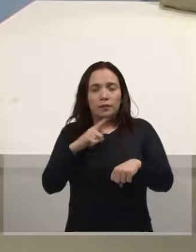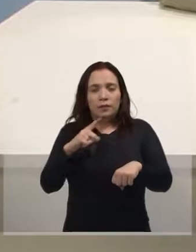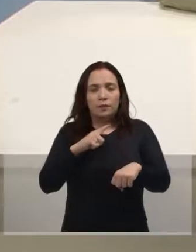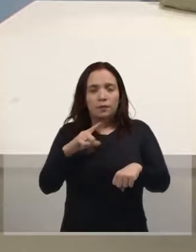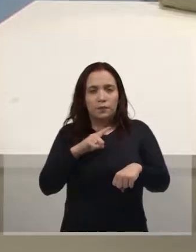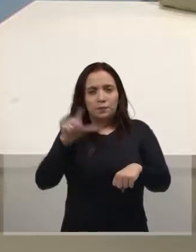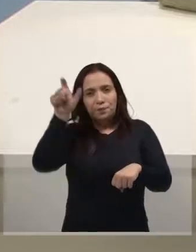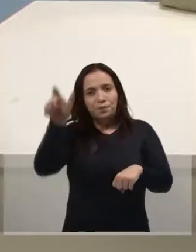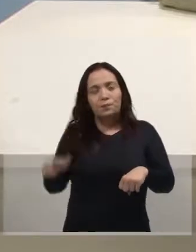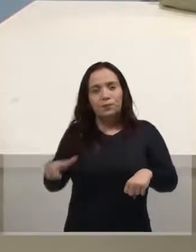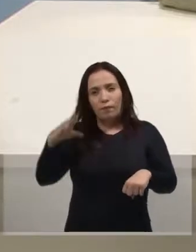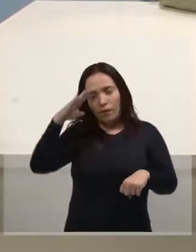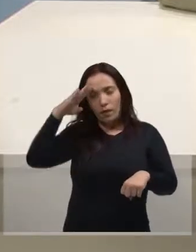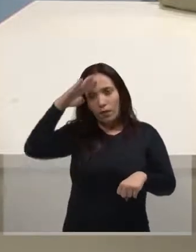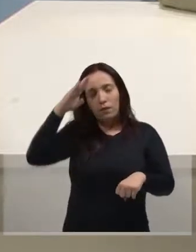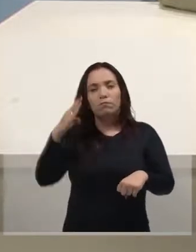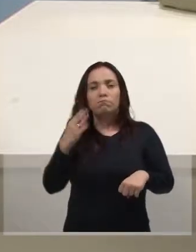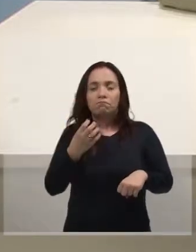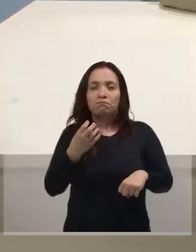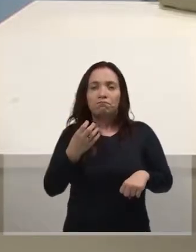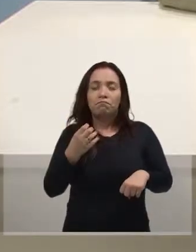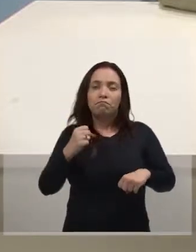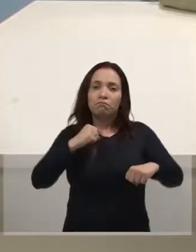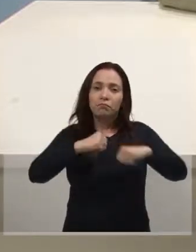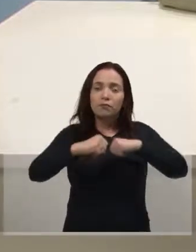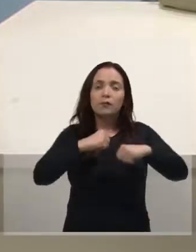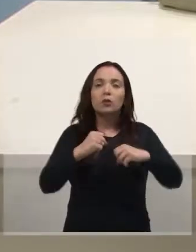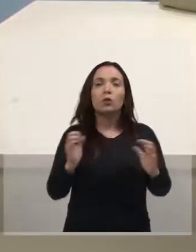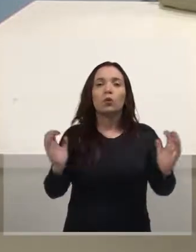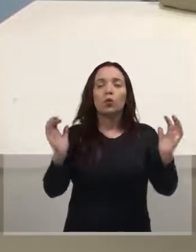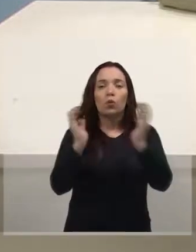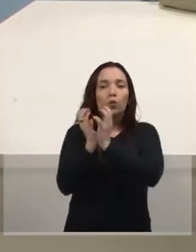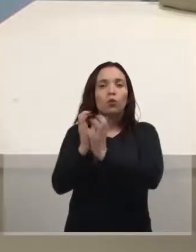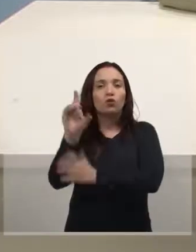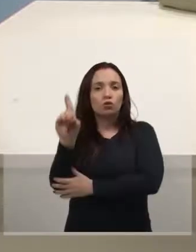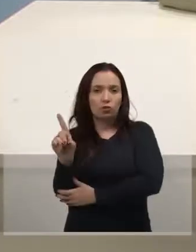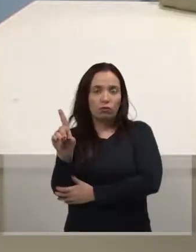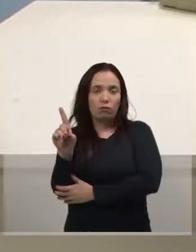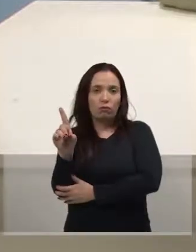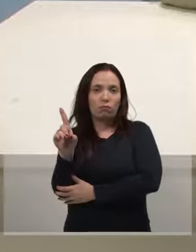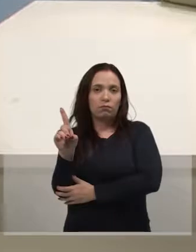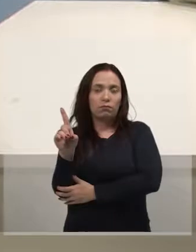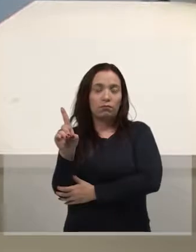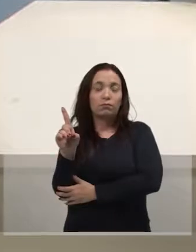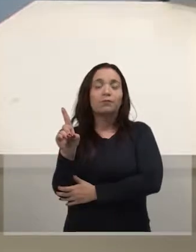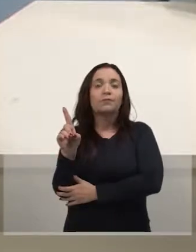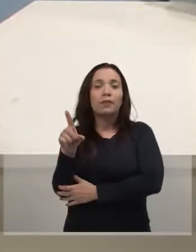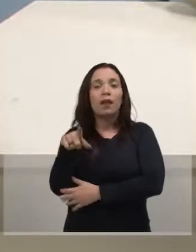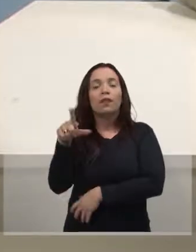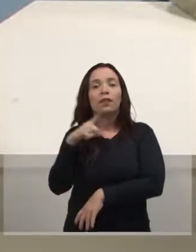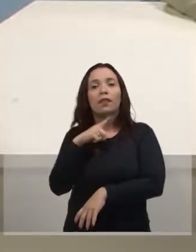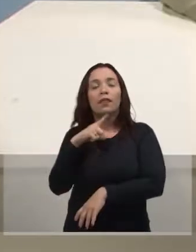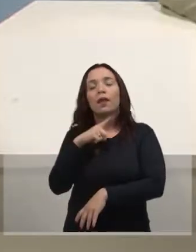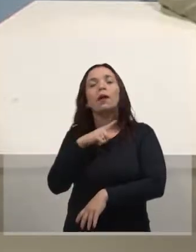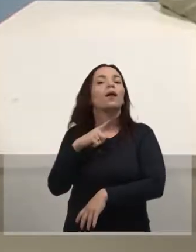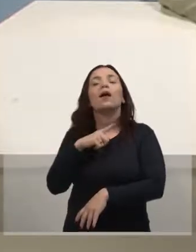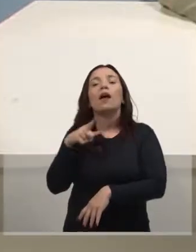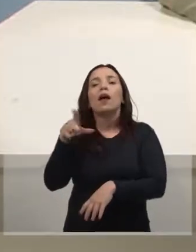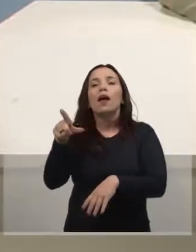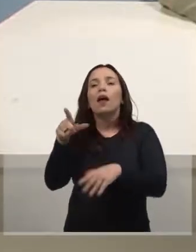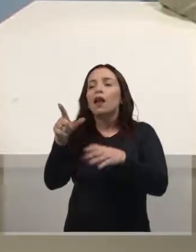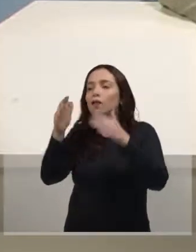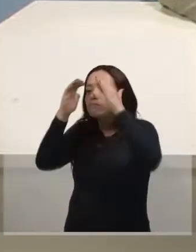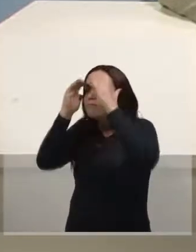né? Jair Bolsonaro, né, que foi um debate de extrema-direita, né, de direita e de extrema-direita, e que se acomodou dentro da preferência